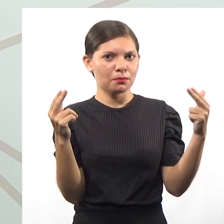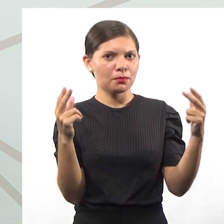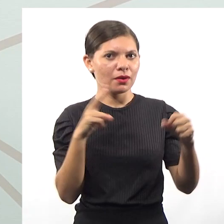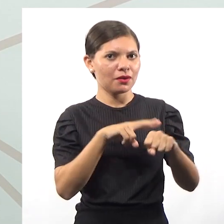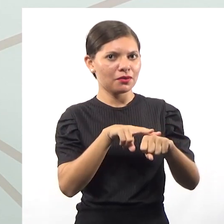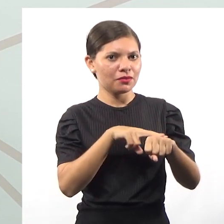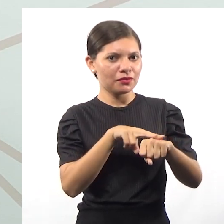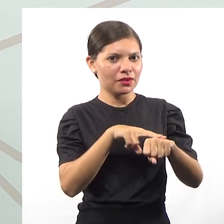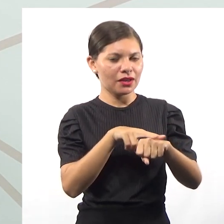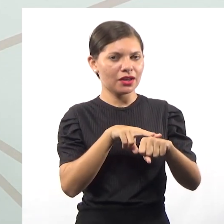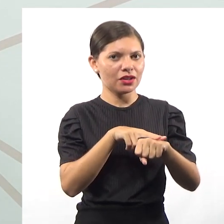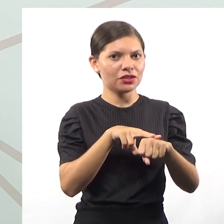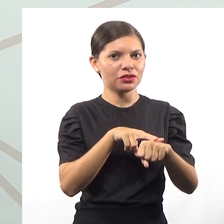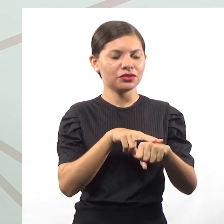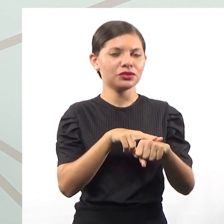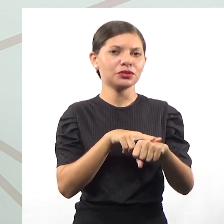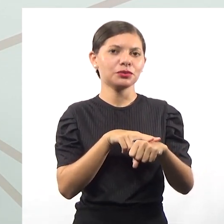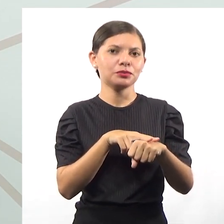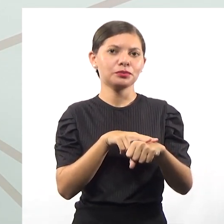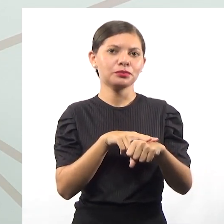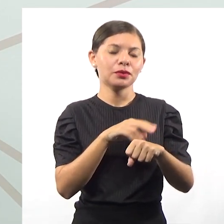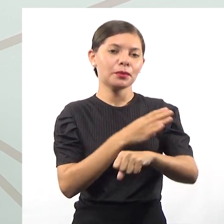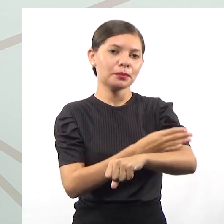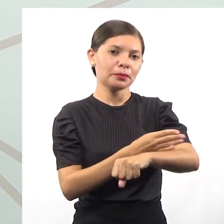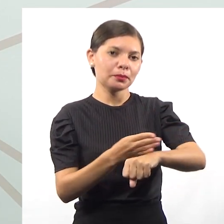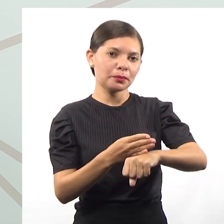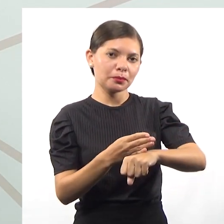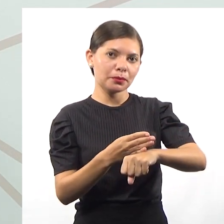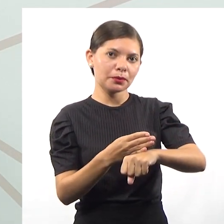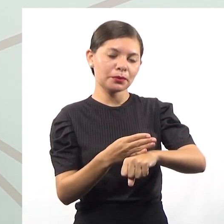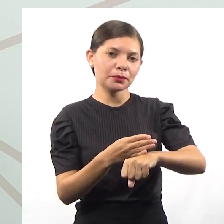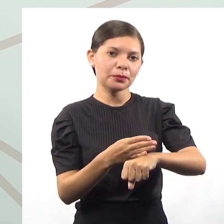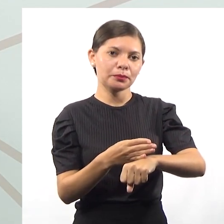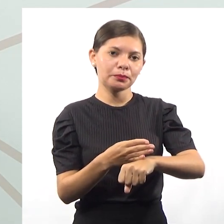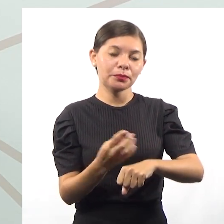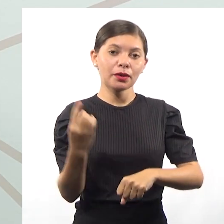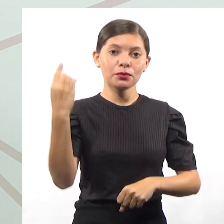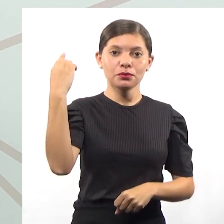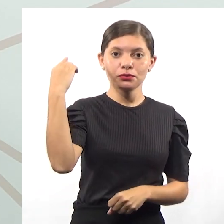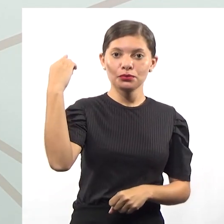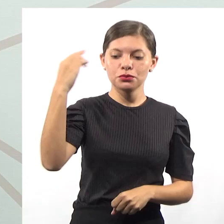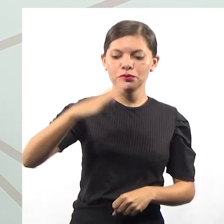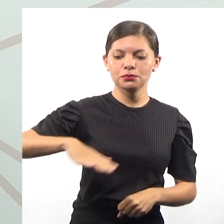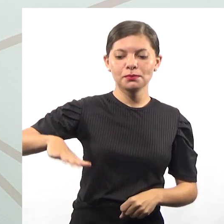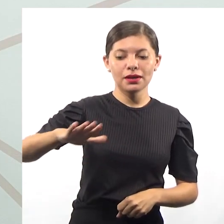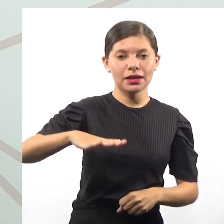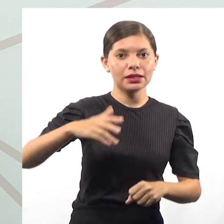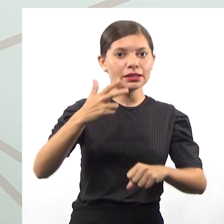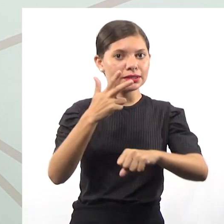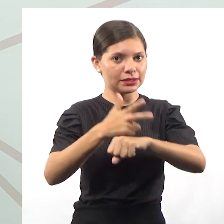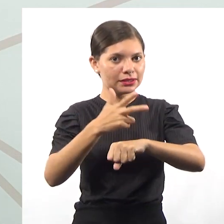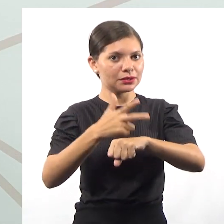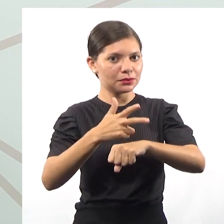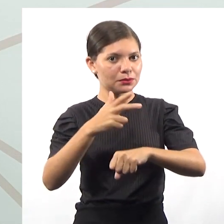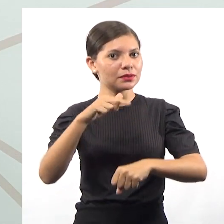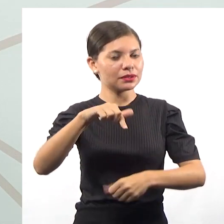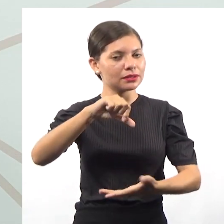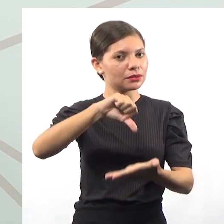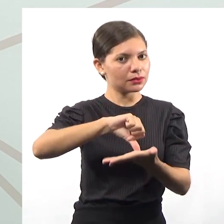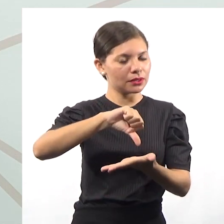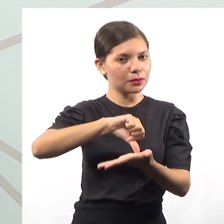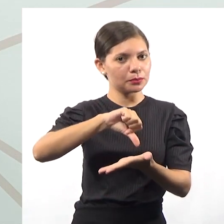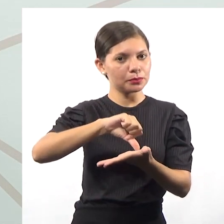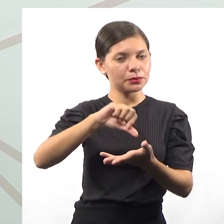meio verde, vermelho, branco, na altura do joelho. Ao fundo está a plotagem dos estúdios aqui do